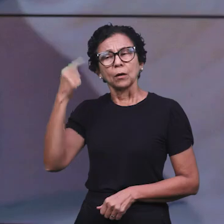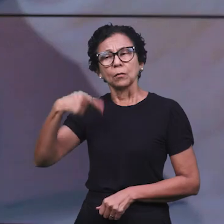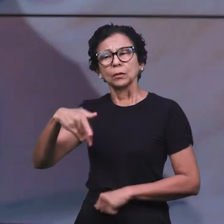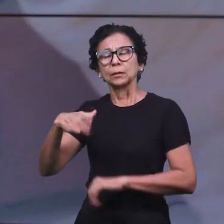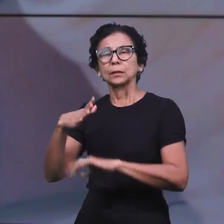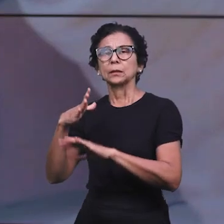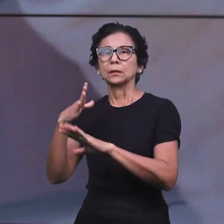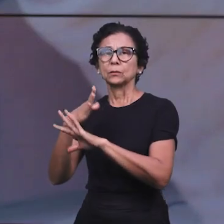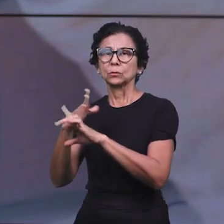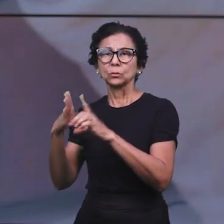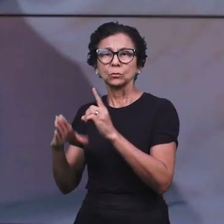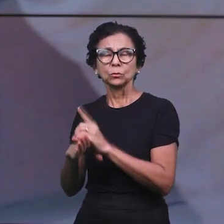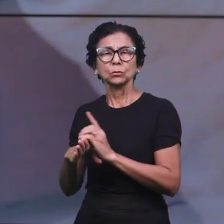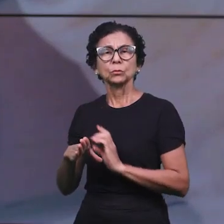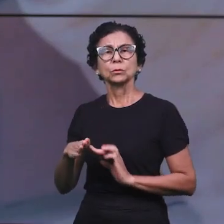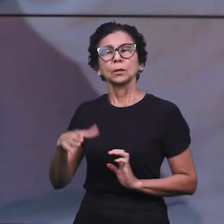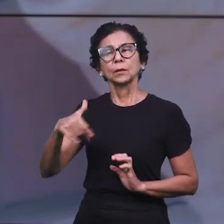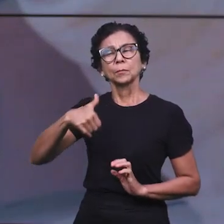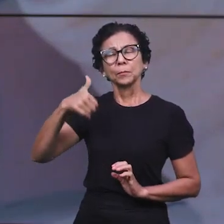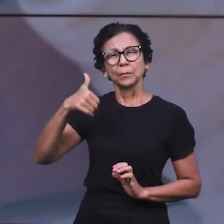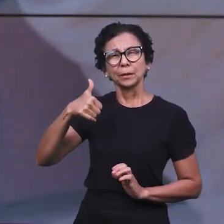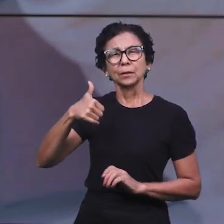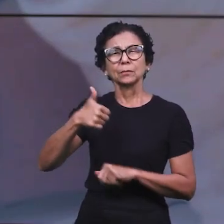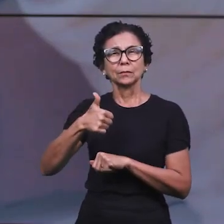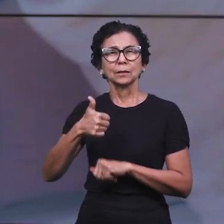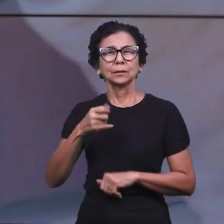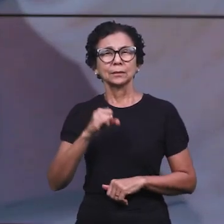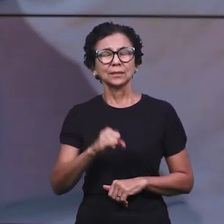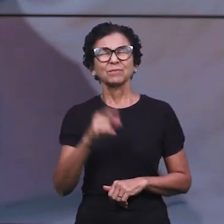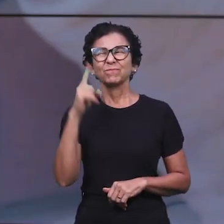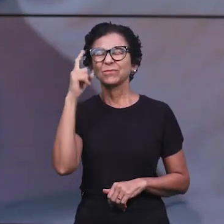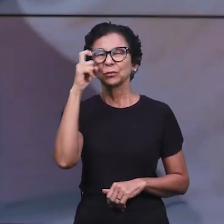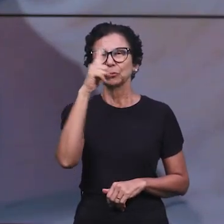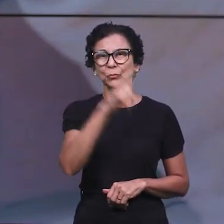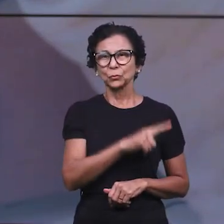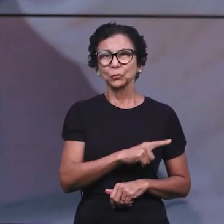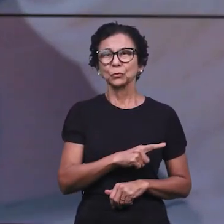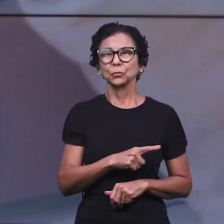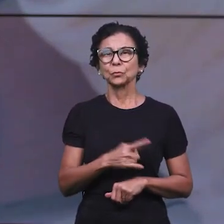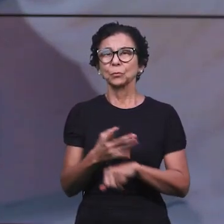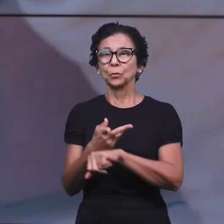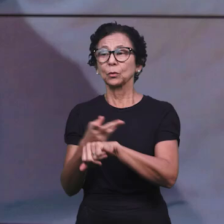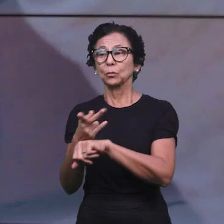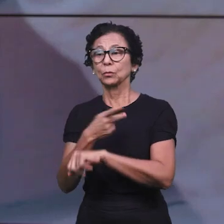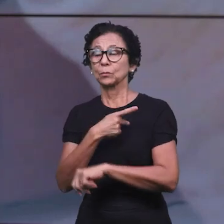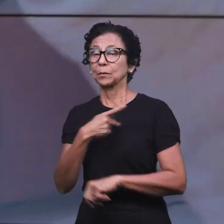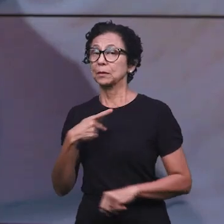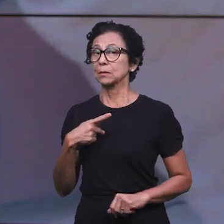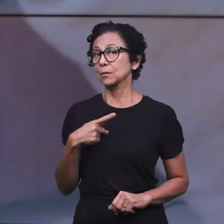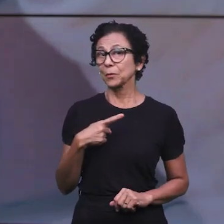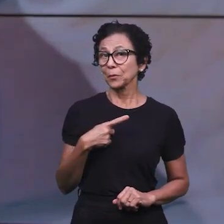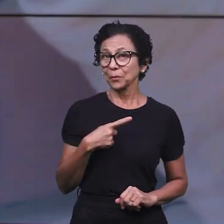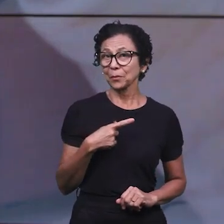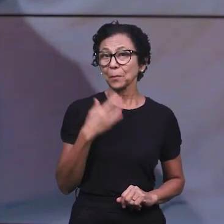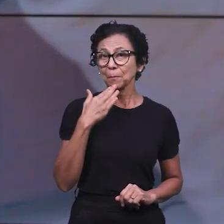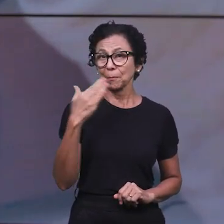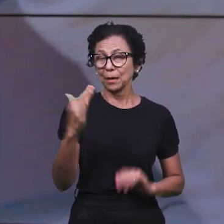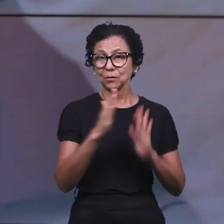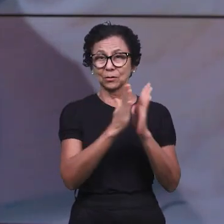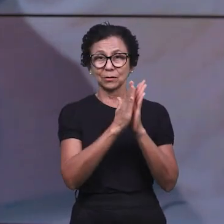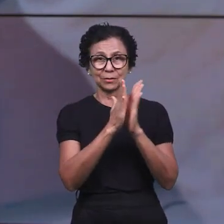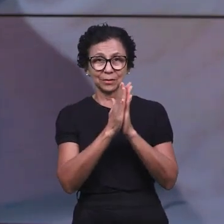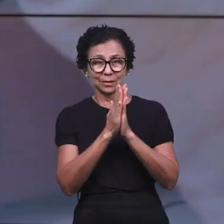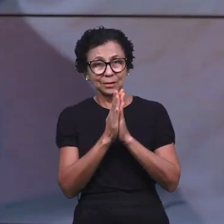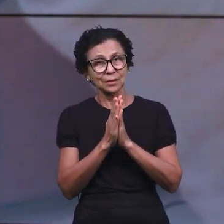Inclusive, se você tiver em dificuldade, procure seu pastor, deixe uma mensagem que a gente também quer orar pela sua vida. Eu